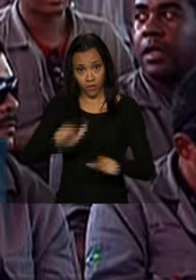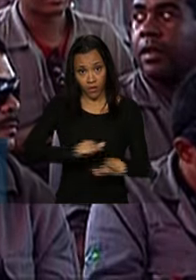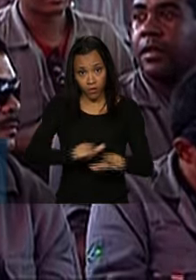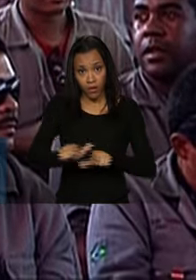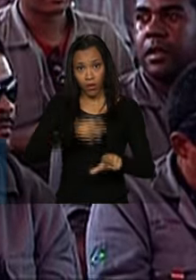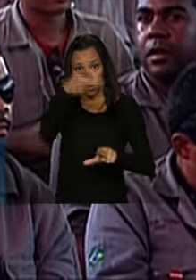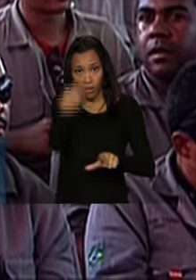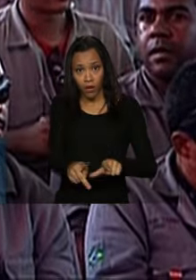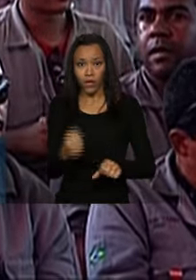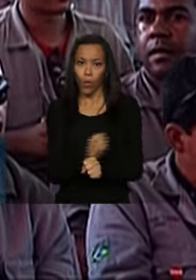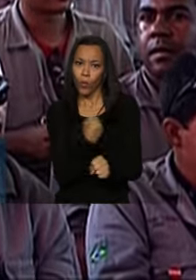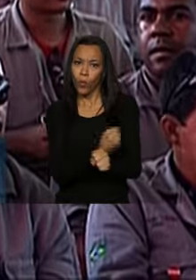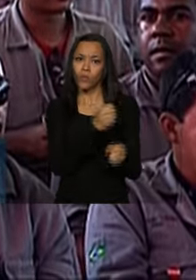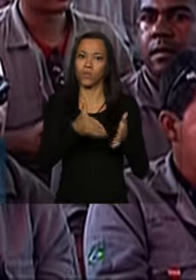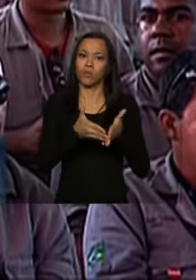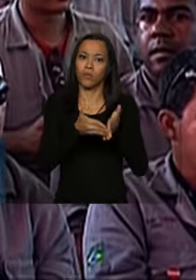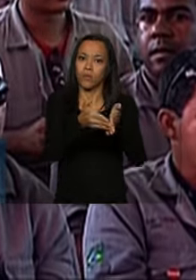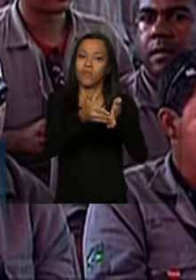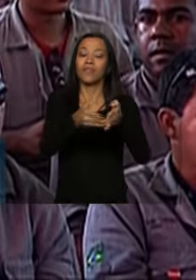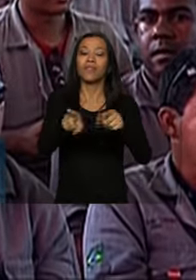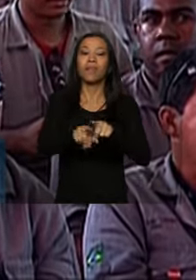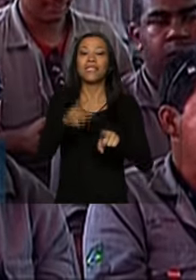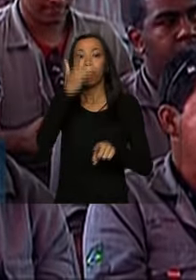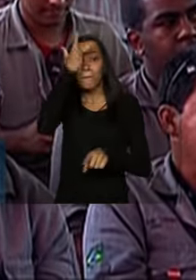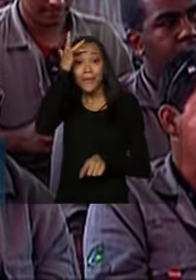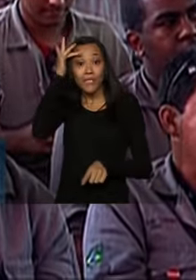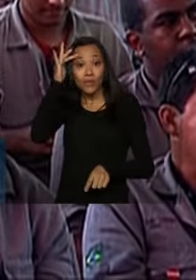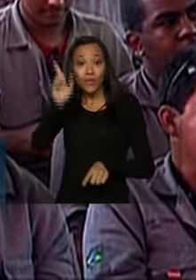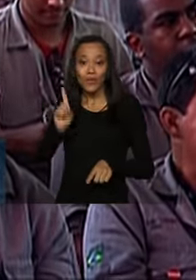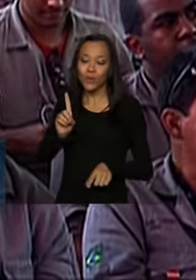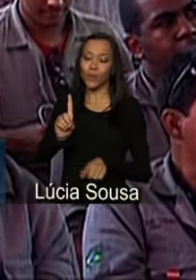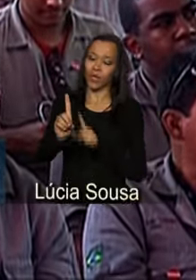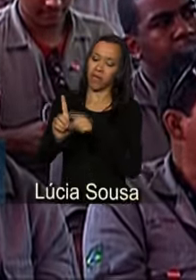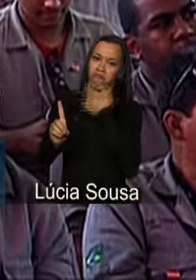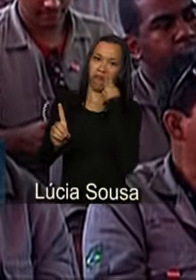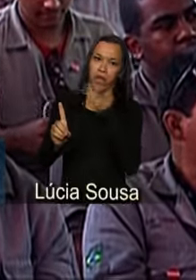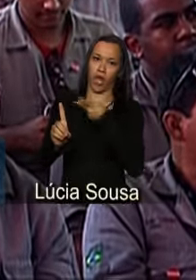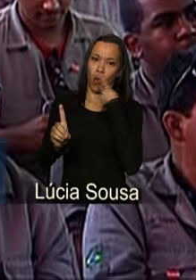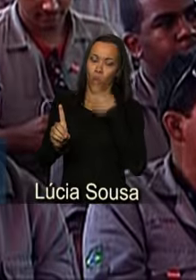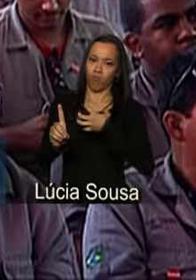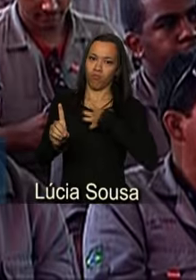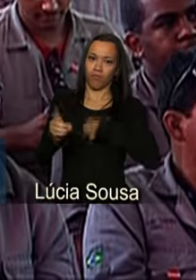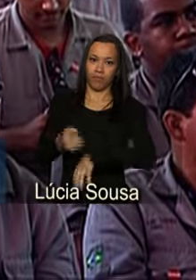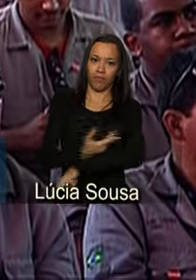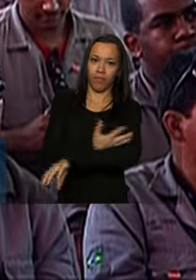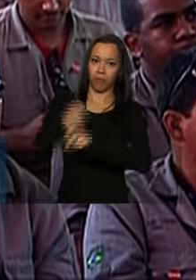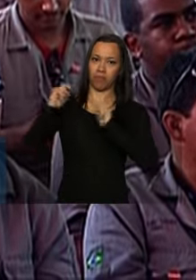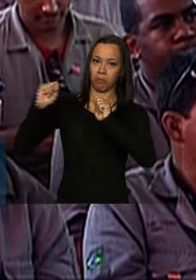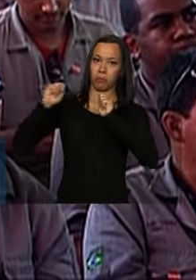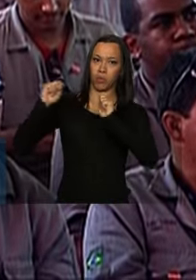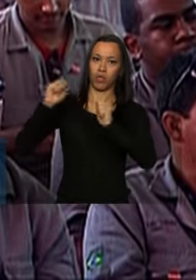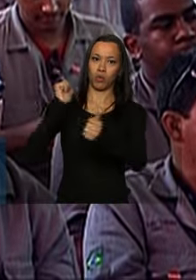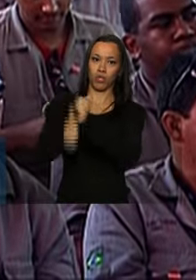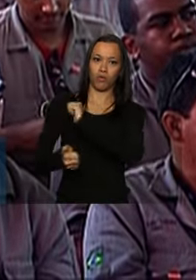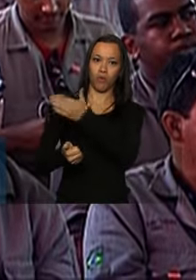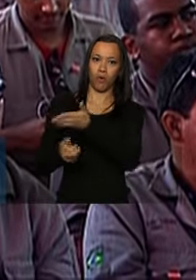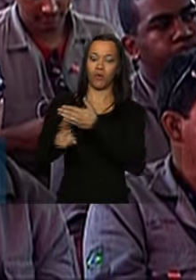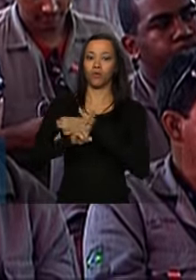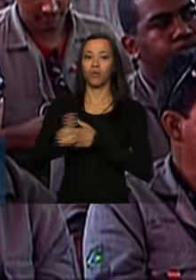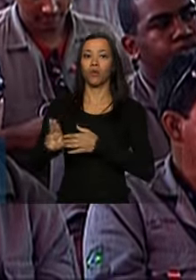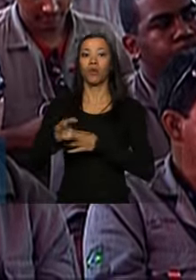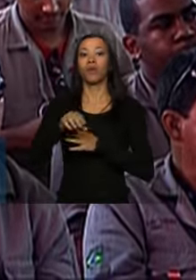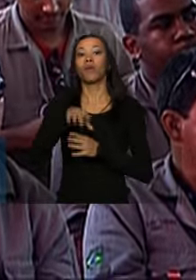Sul, cumprimentando essa pessoa que falou aqui, que tanto nos emocionou, essa torcedora do esporte, Lisângela.